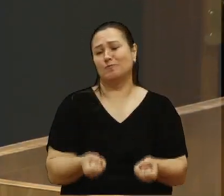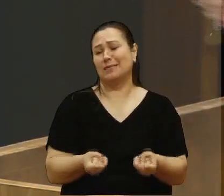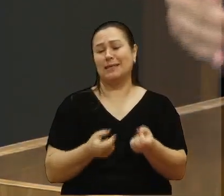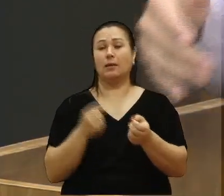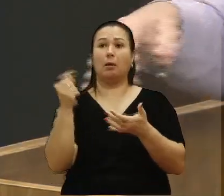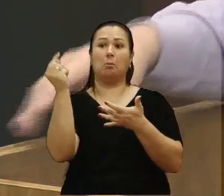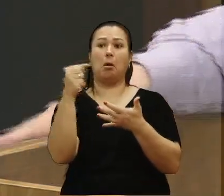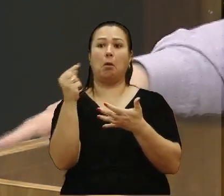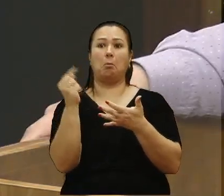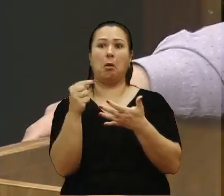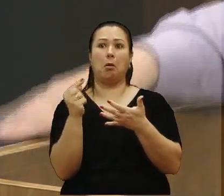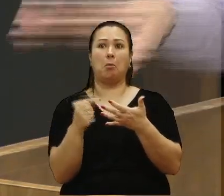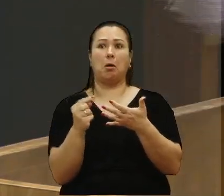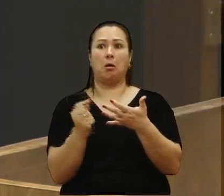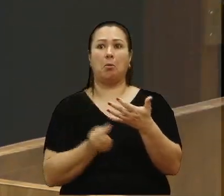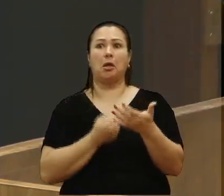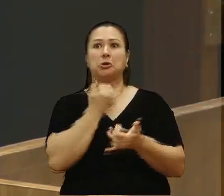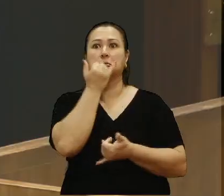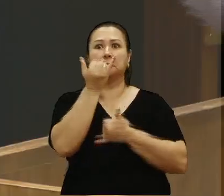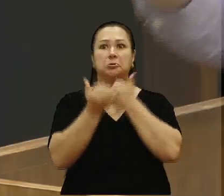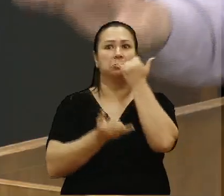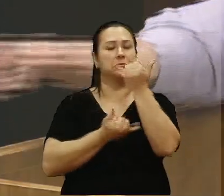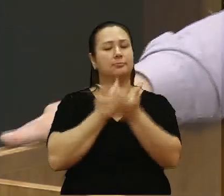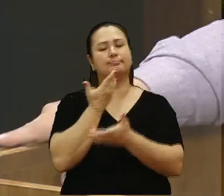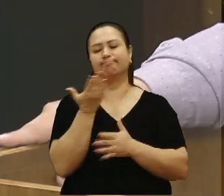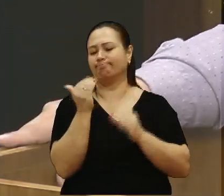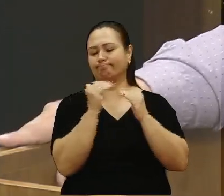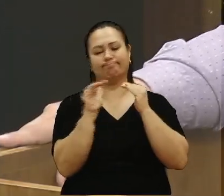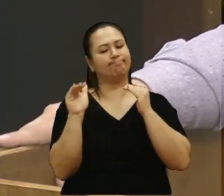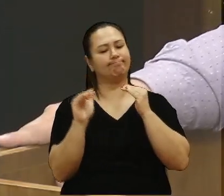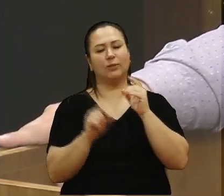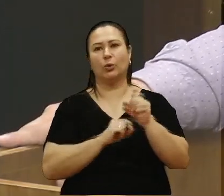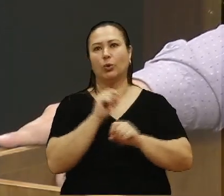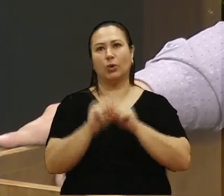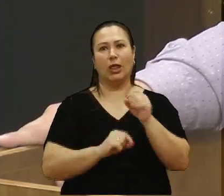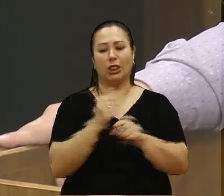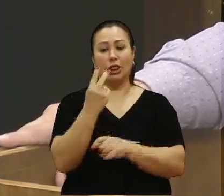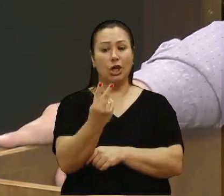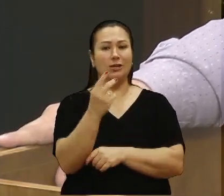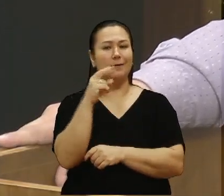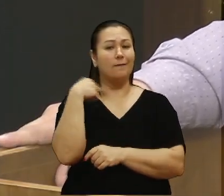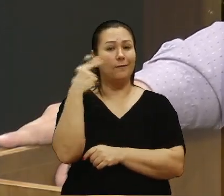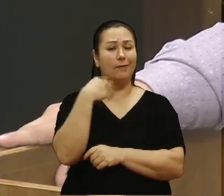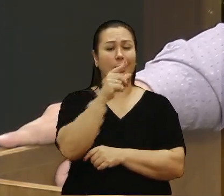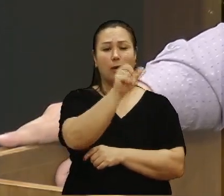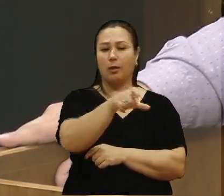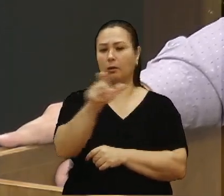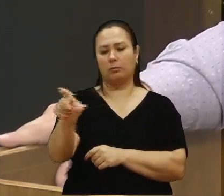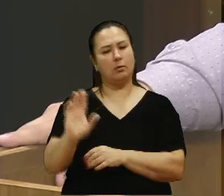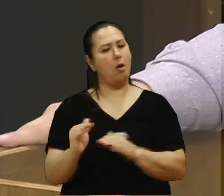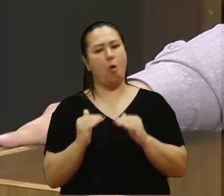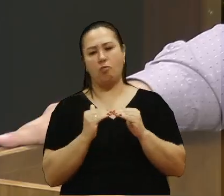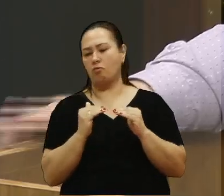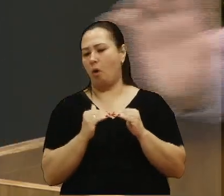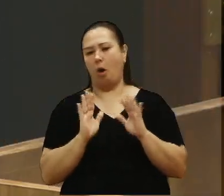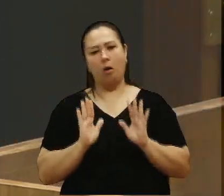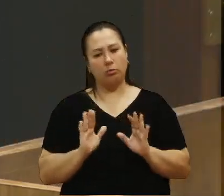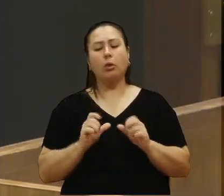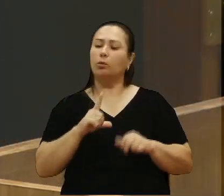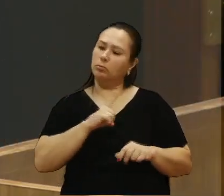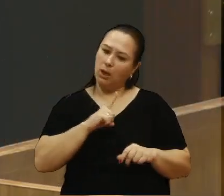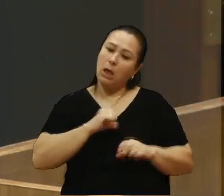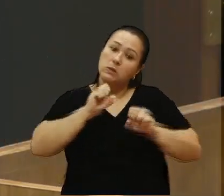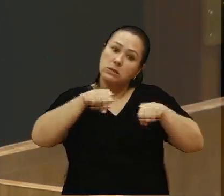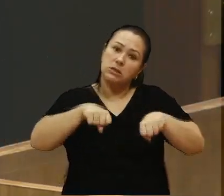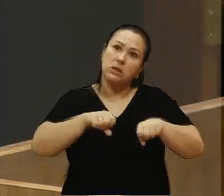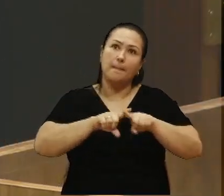tenho discordância da prática que aconteceu aí de 2 vereadores dessa casa, da forma como fizeram. Eu tenho.